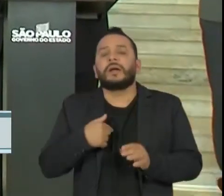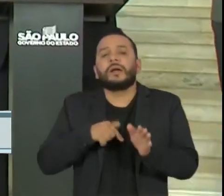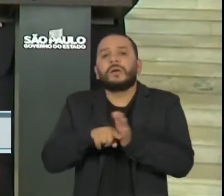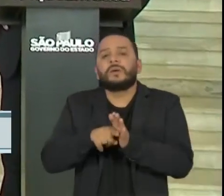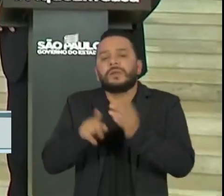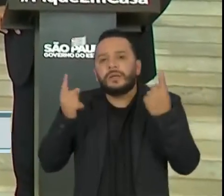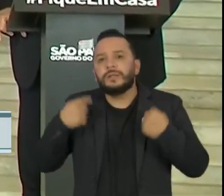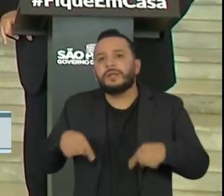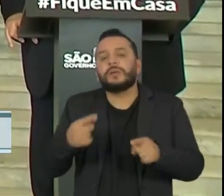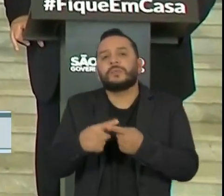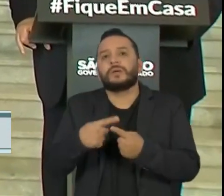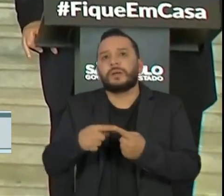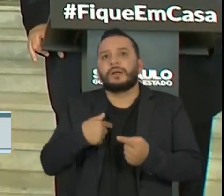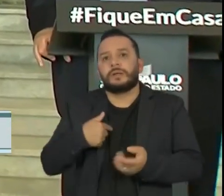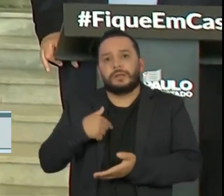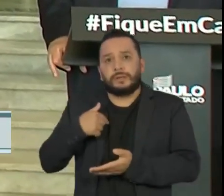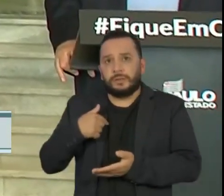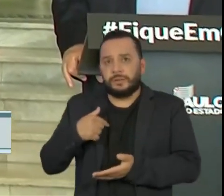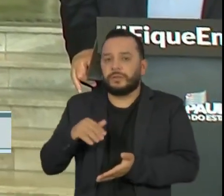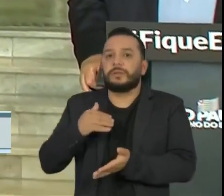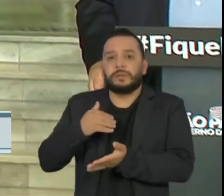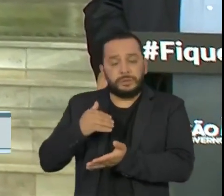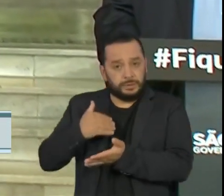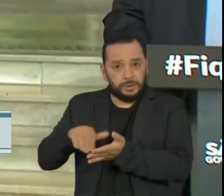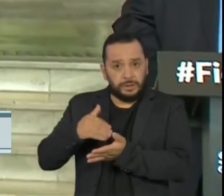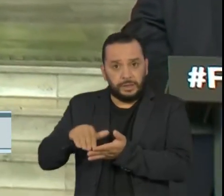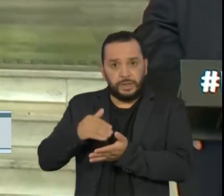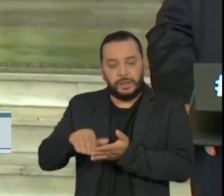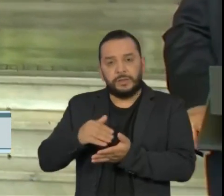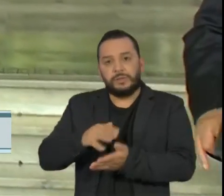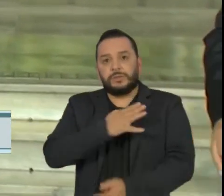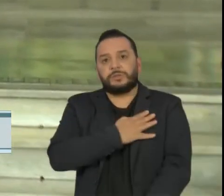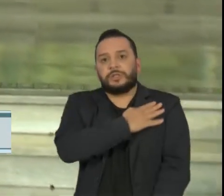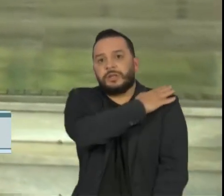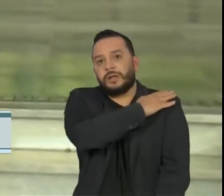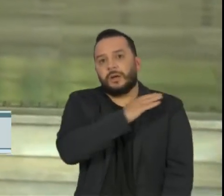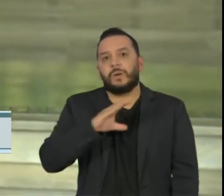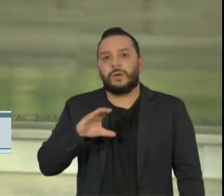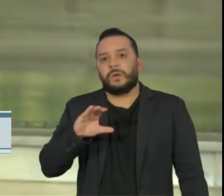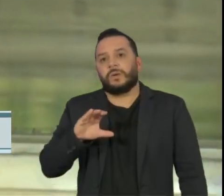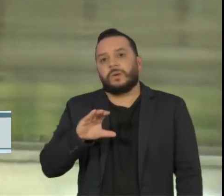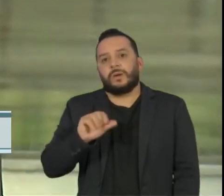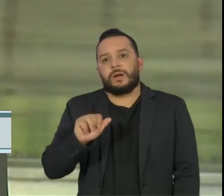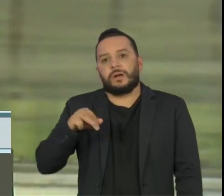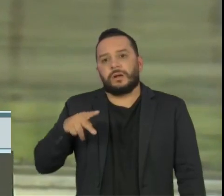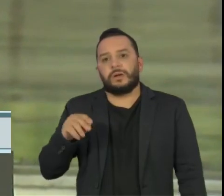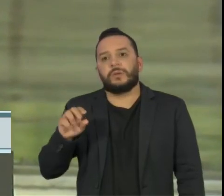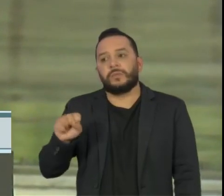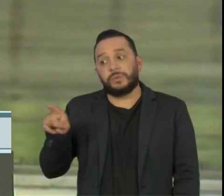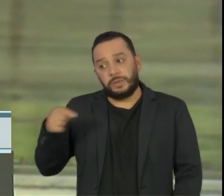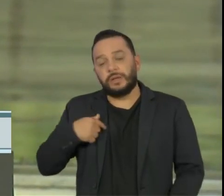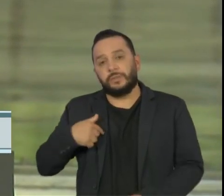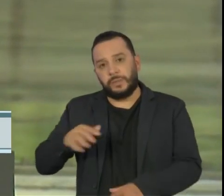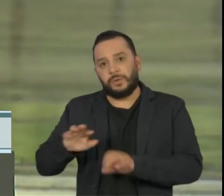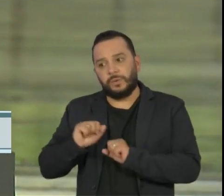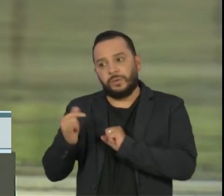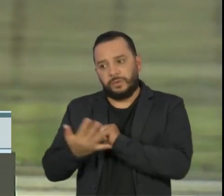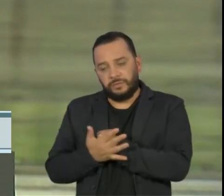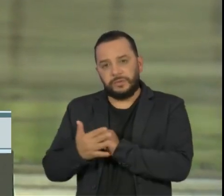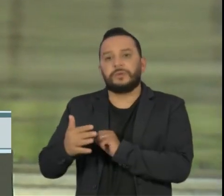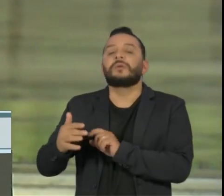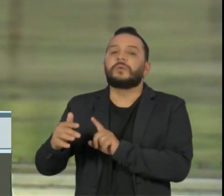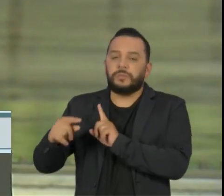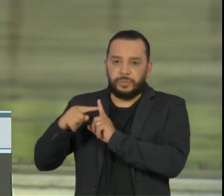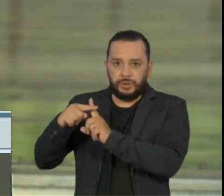Segurança Pública, o general Campos, infelizmente testou positivo, assintomático, está em casa, em